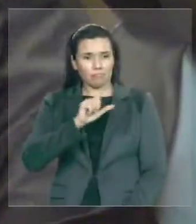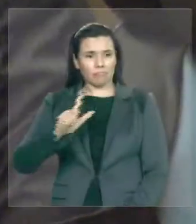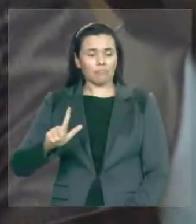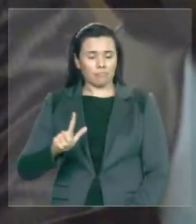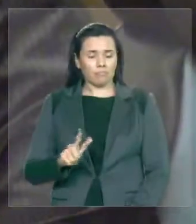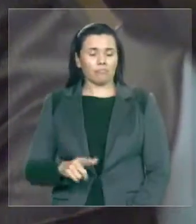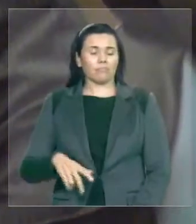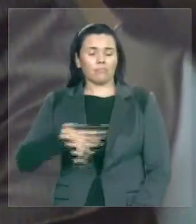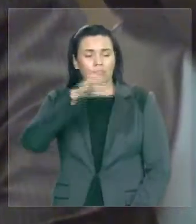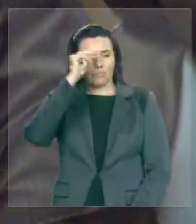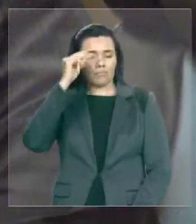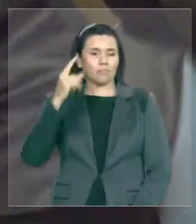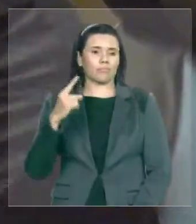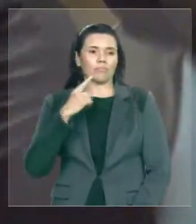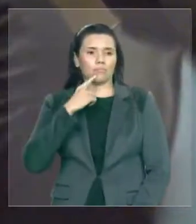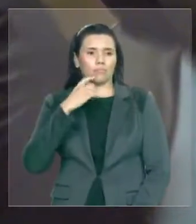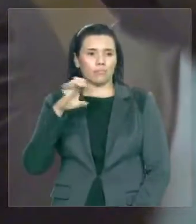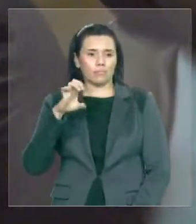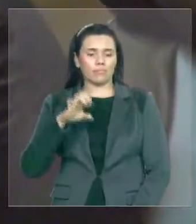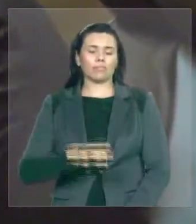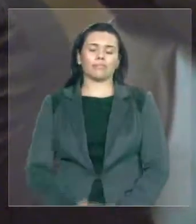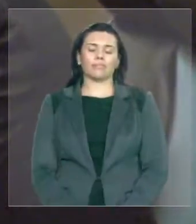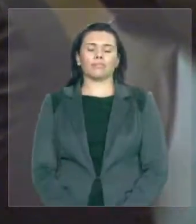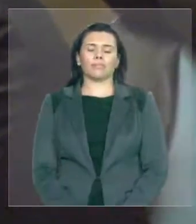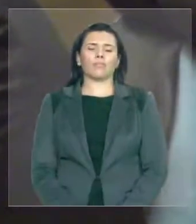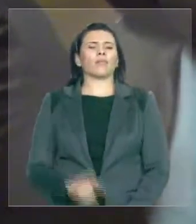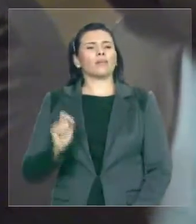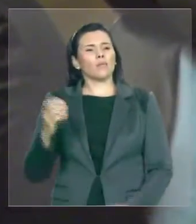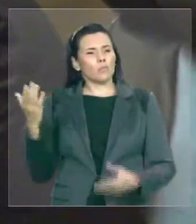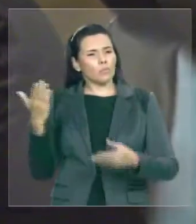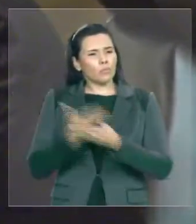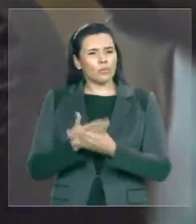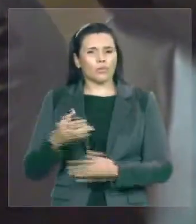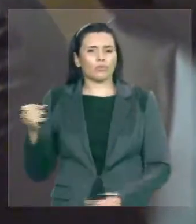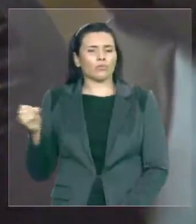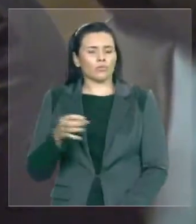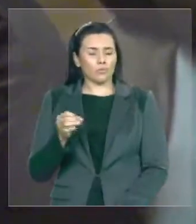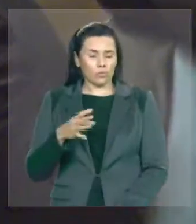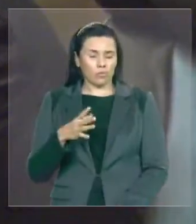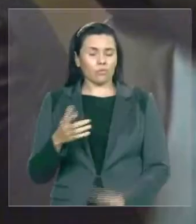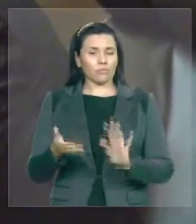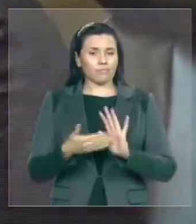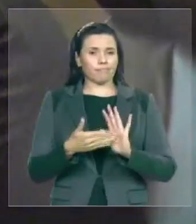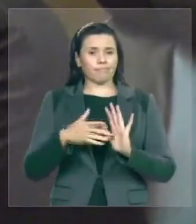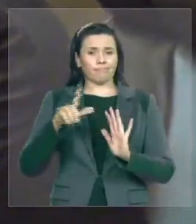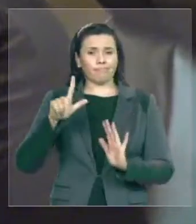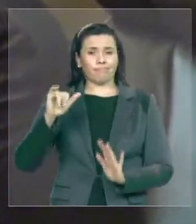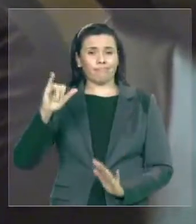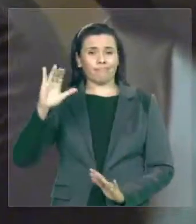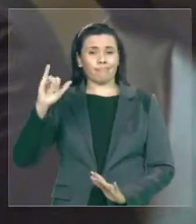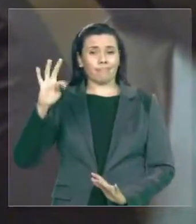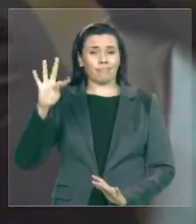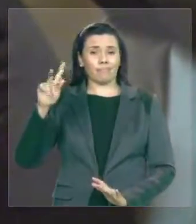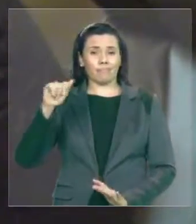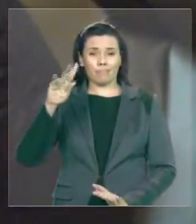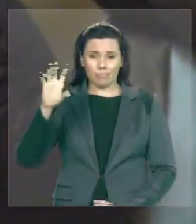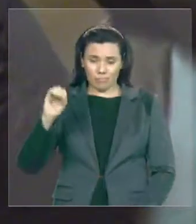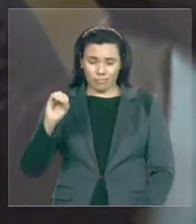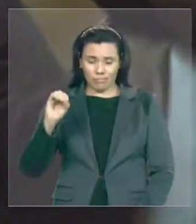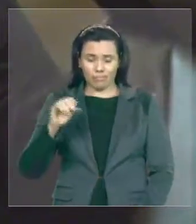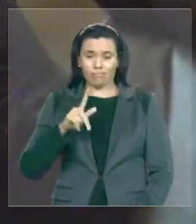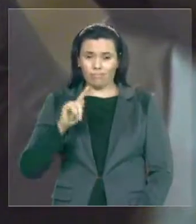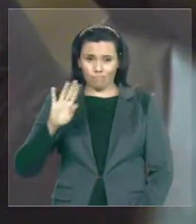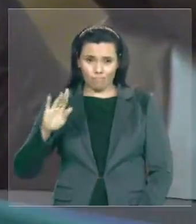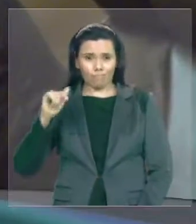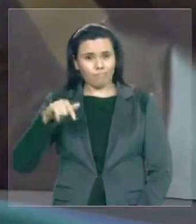Júnior, de abrir esse processo novo de licitação de transporte público aqui da cidade. Como Vossa Excelência